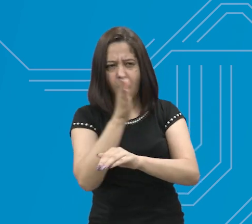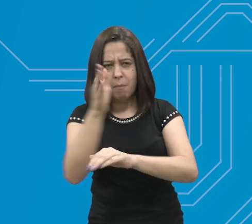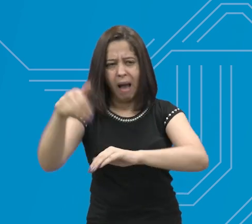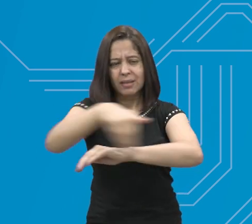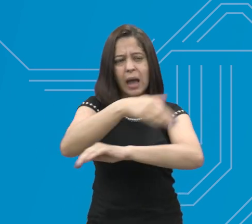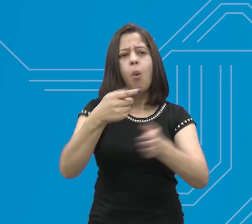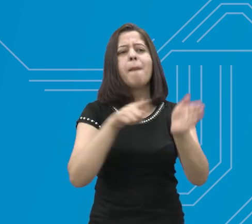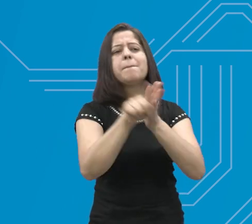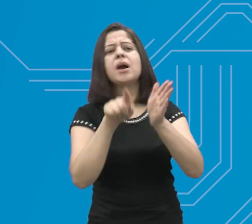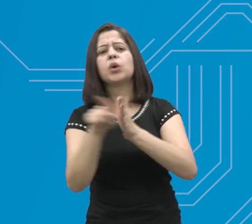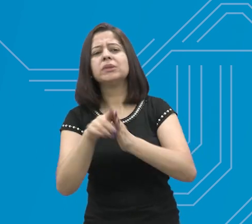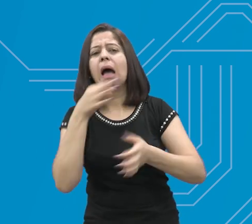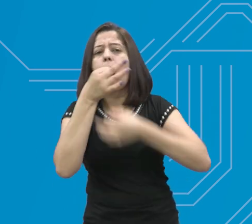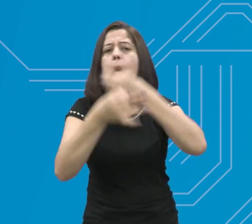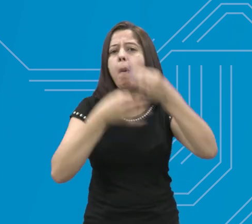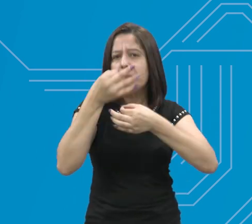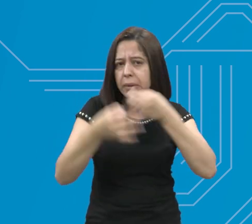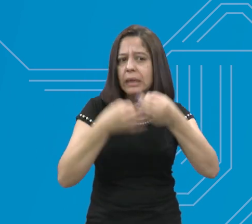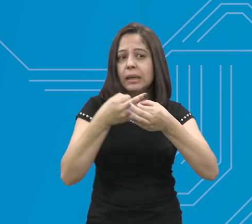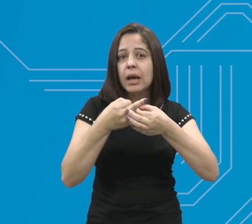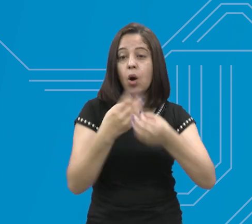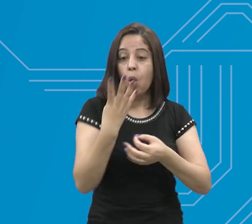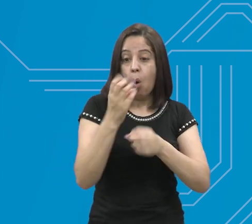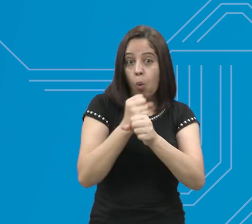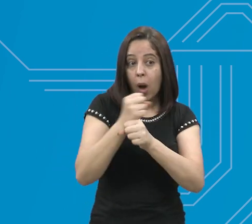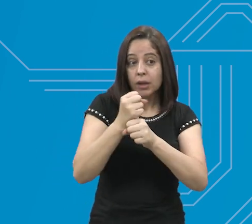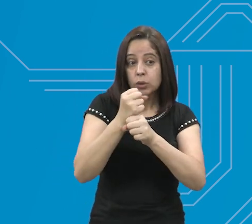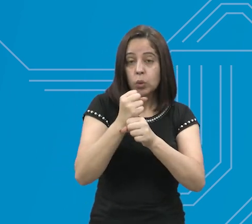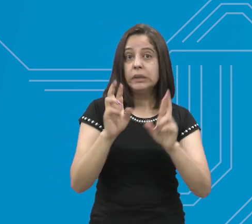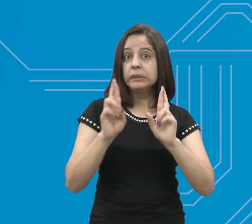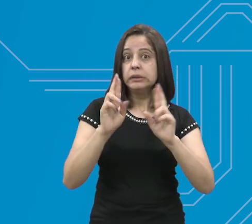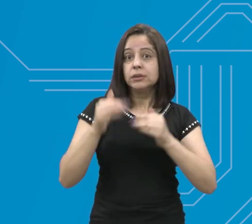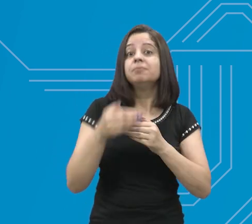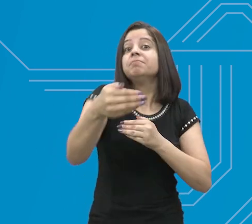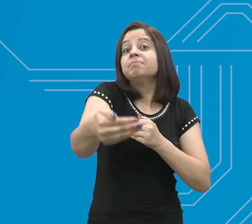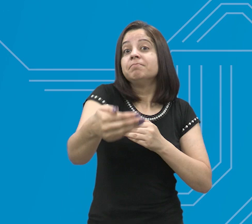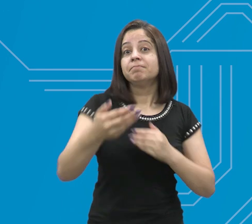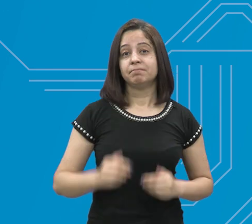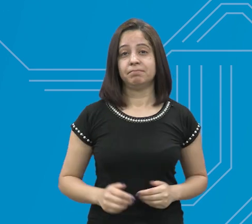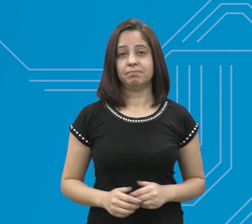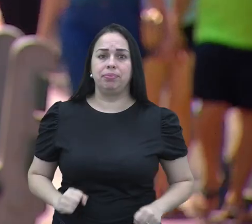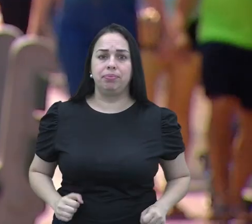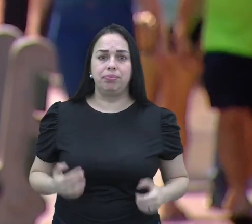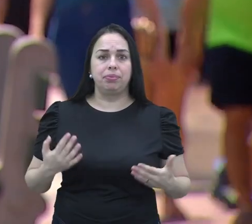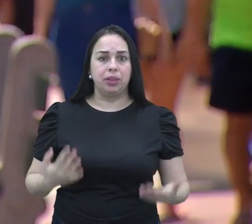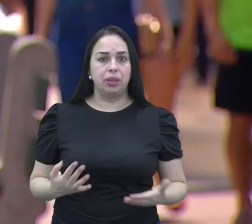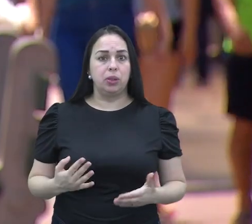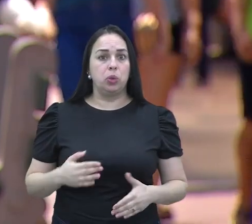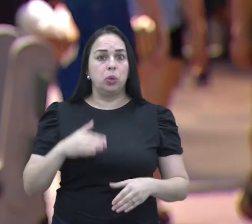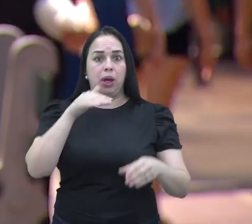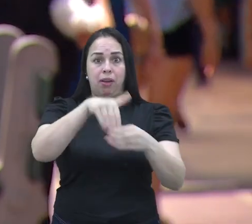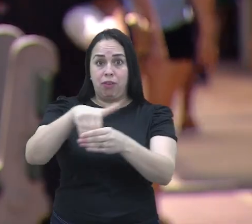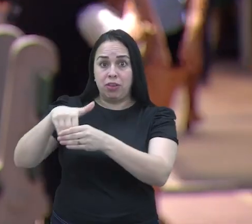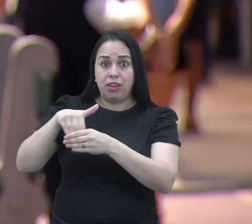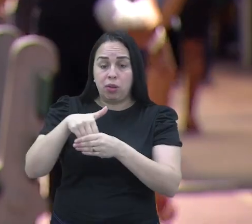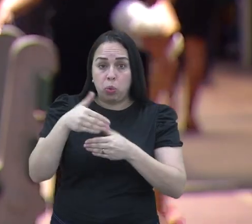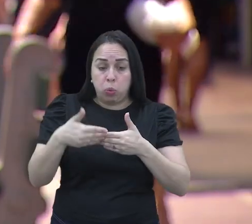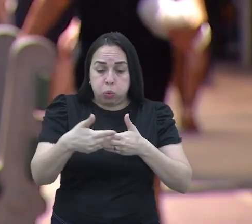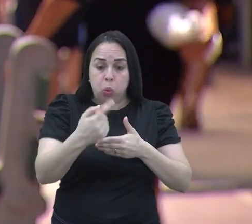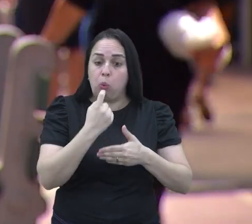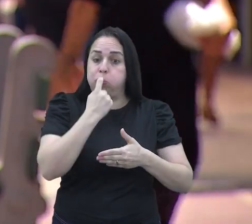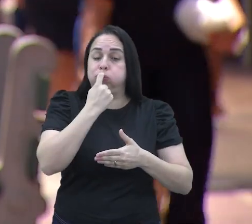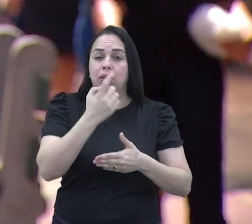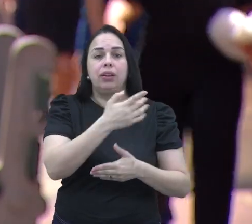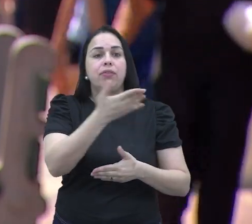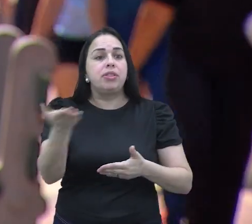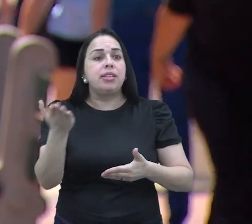até as ruas de São José para saber o que a população espera para os próximos 4 anos. As eleições estão se aproximando e é a